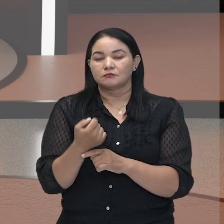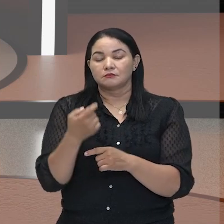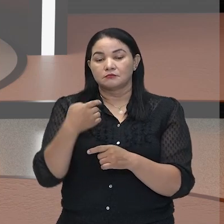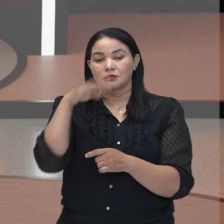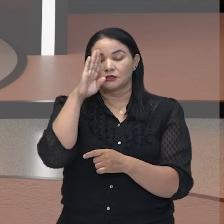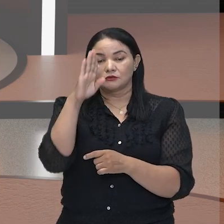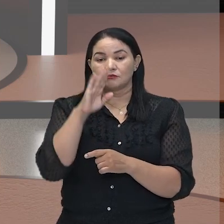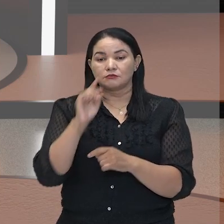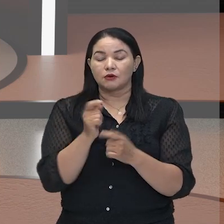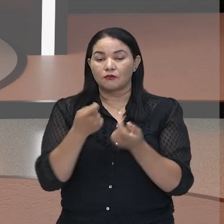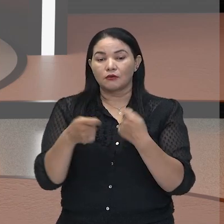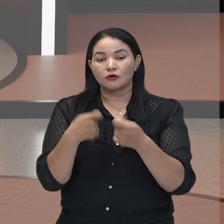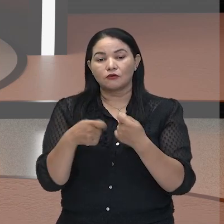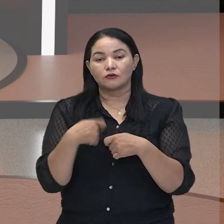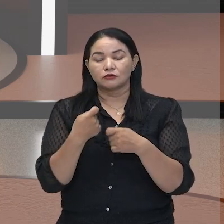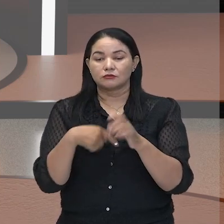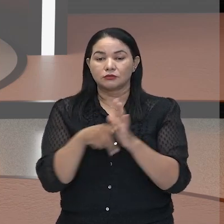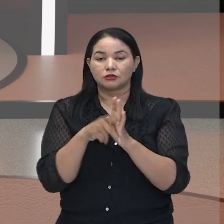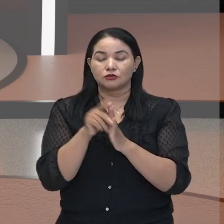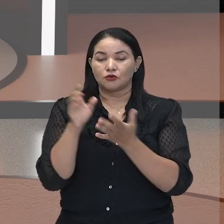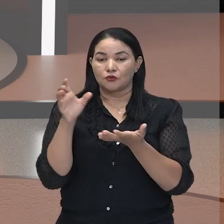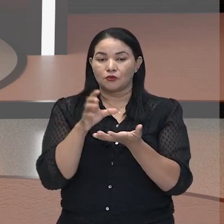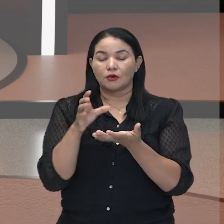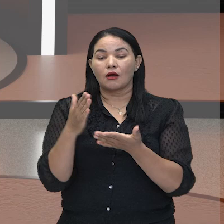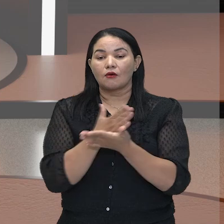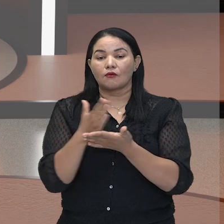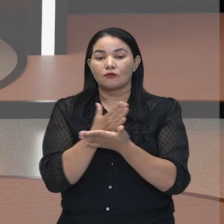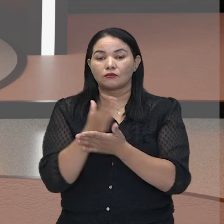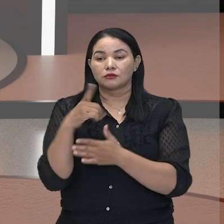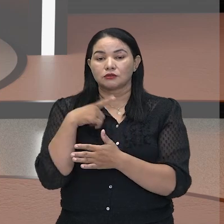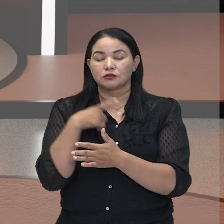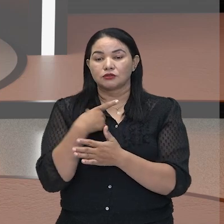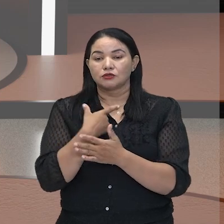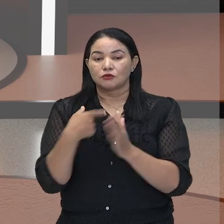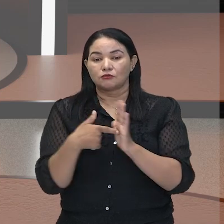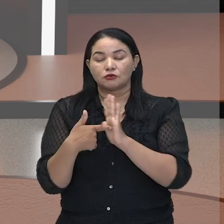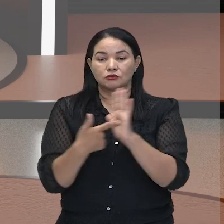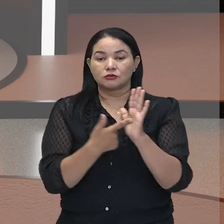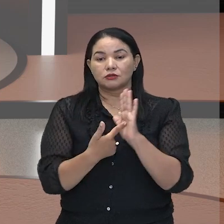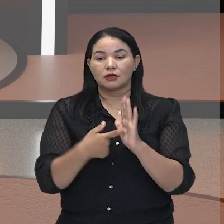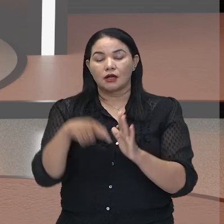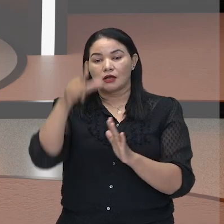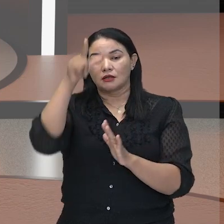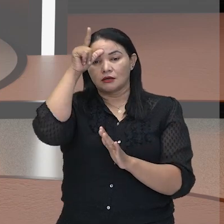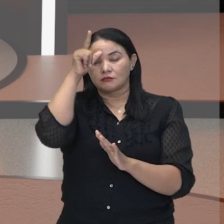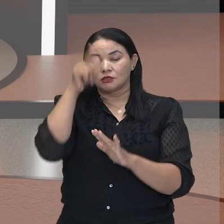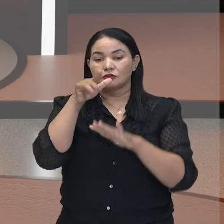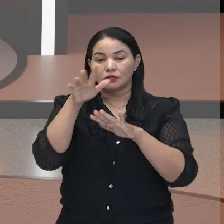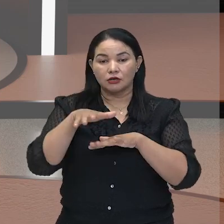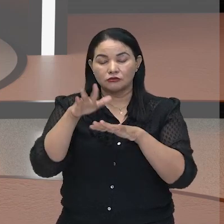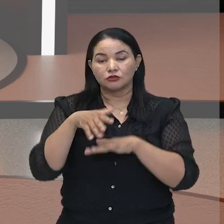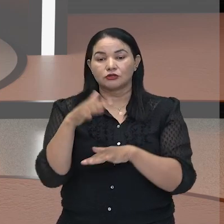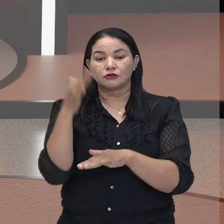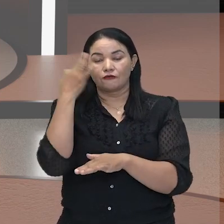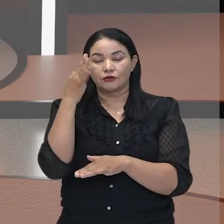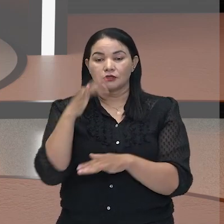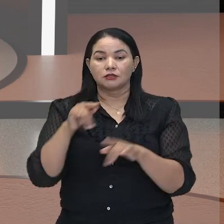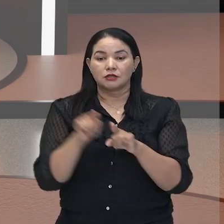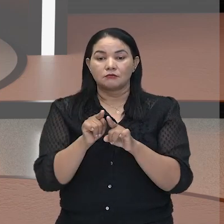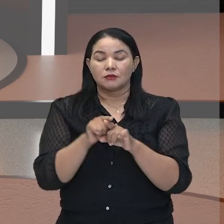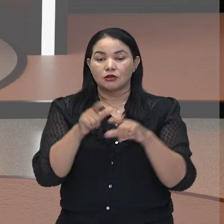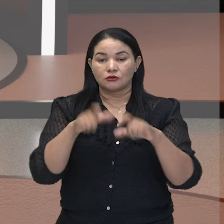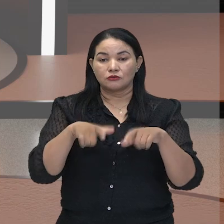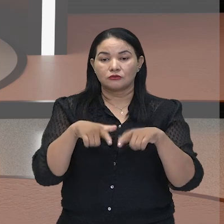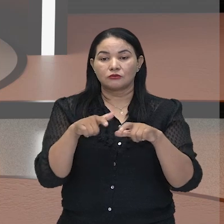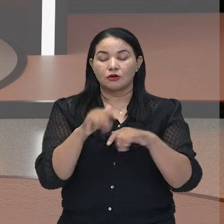do continente. Algumas com grande destaque, como na Alemanha, Reino Unido e França, e foi nessa região que se iniciou